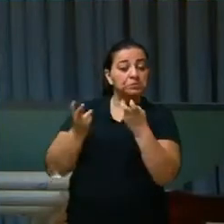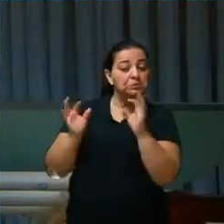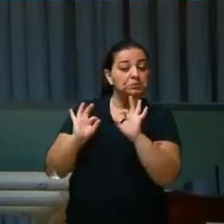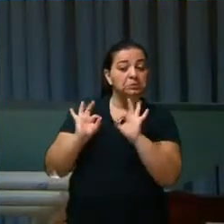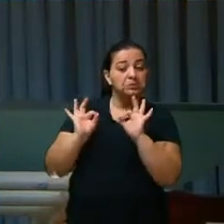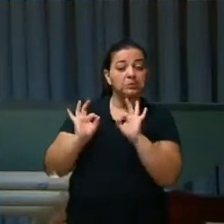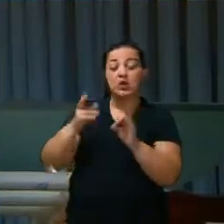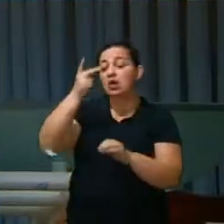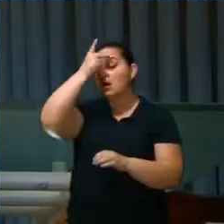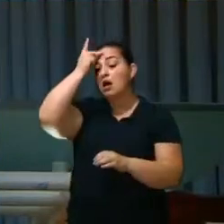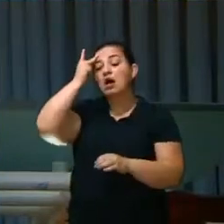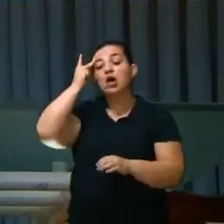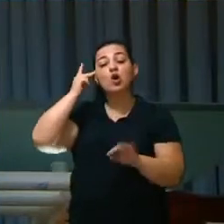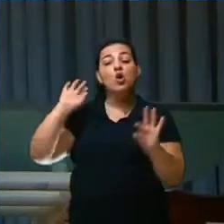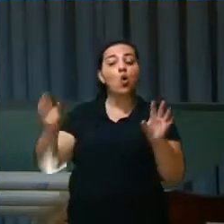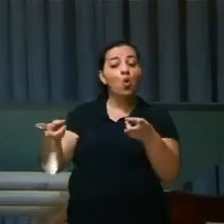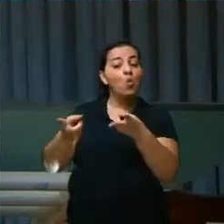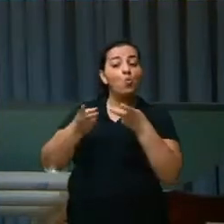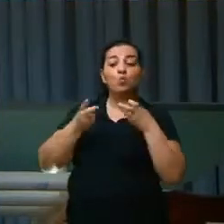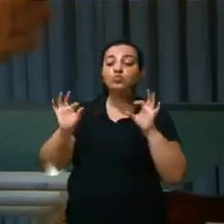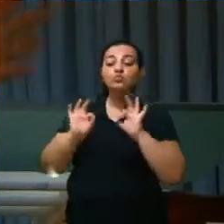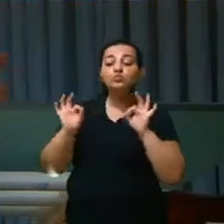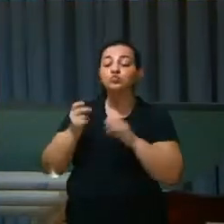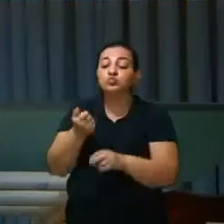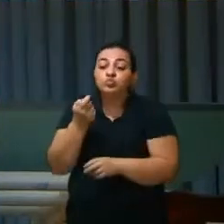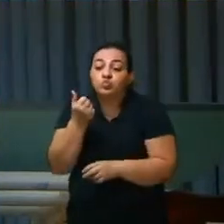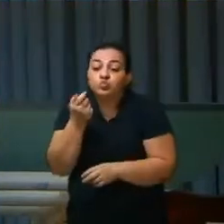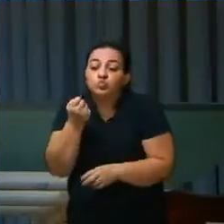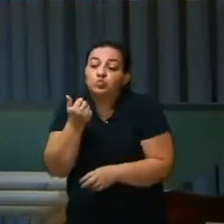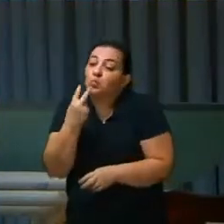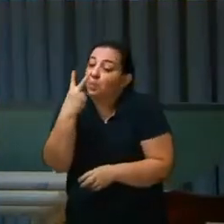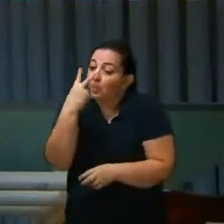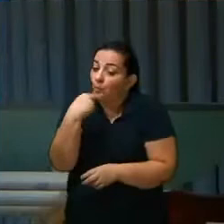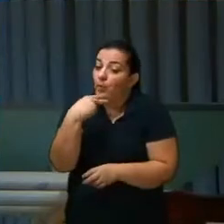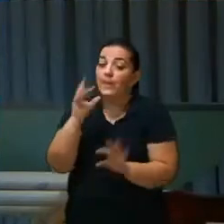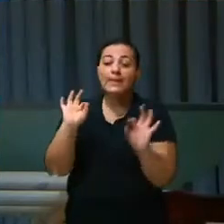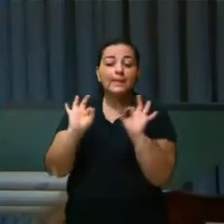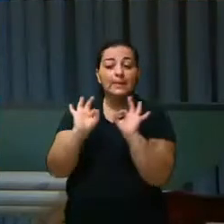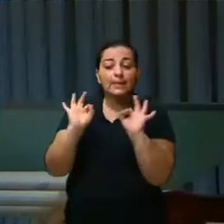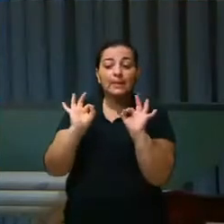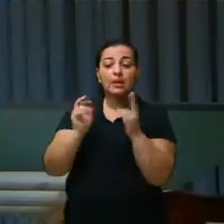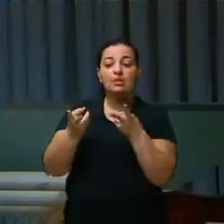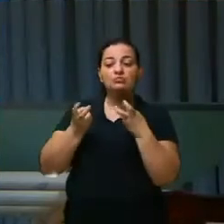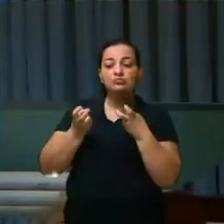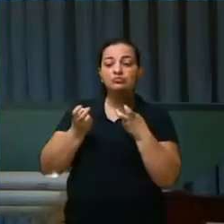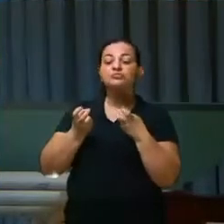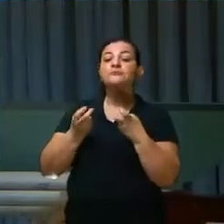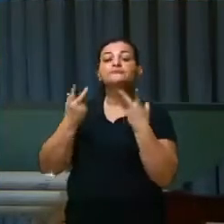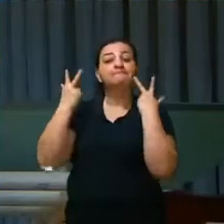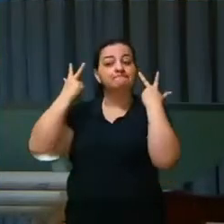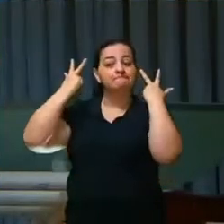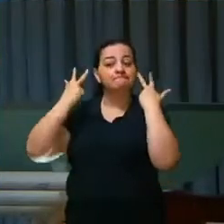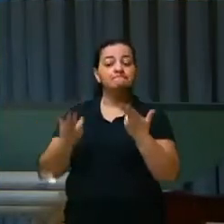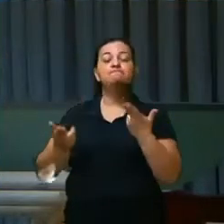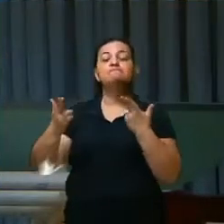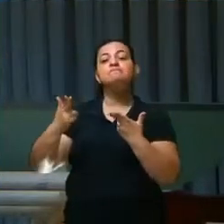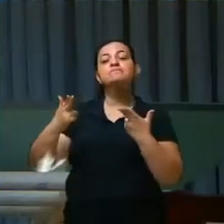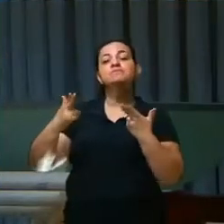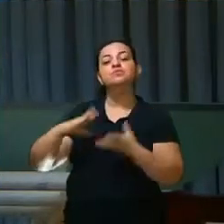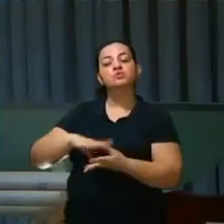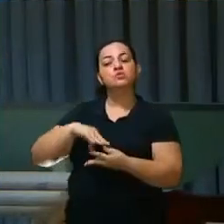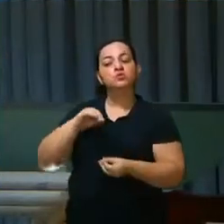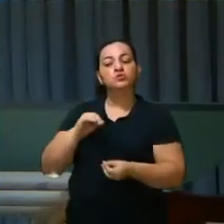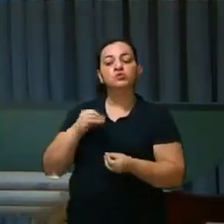Oi e a pessoa não tá percebendo ela está quase cega e não está percebendo e assim irmão Zé o